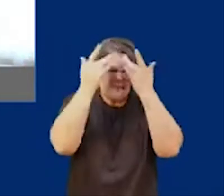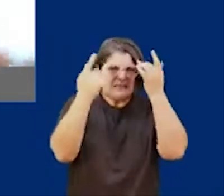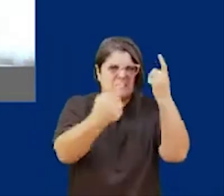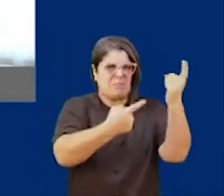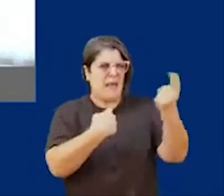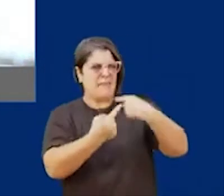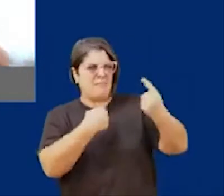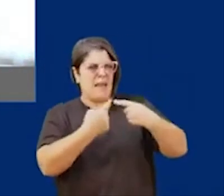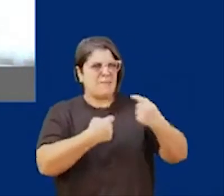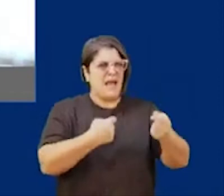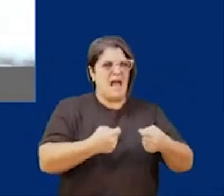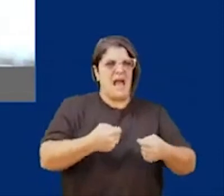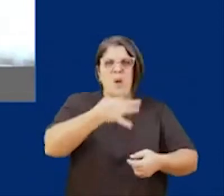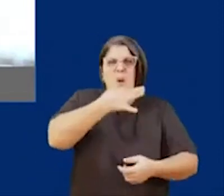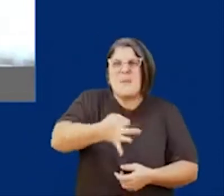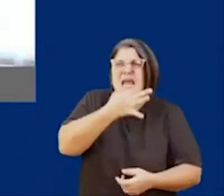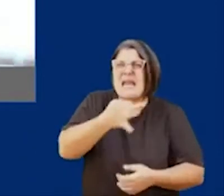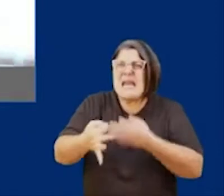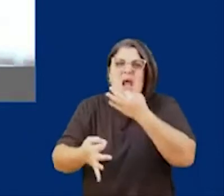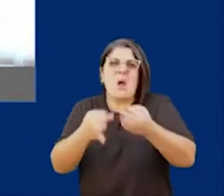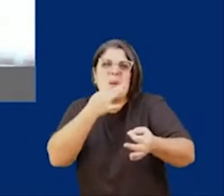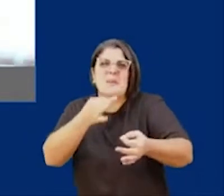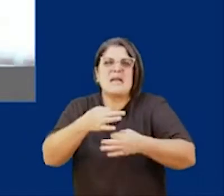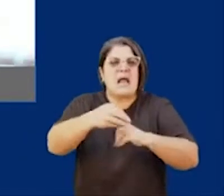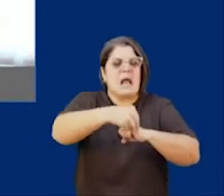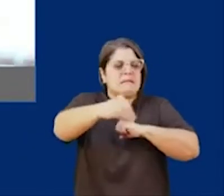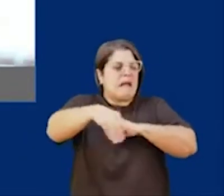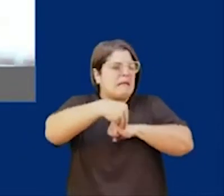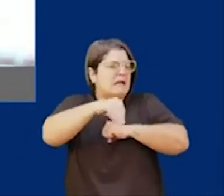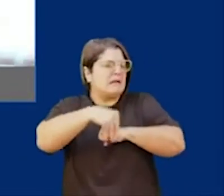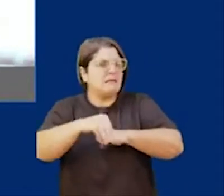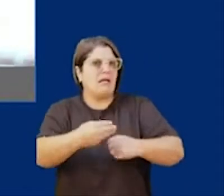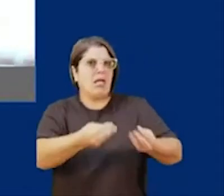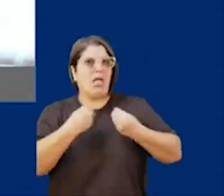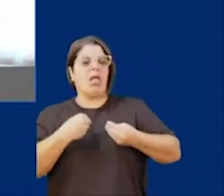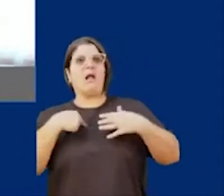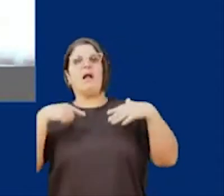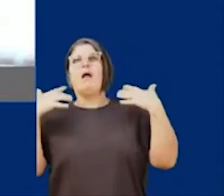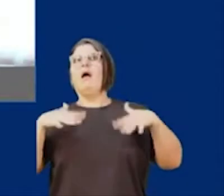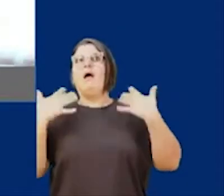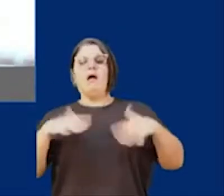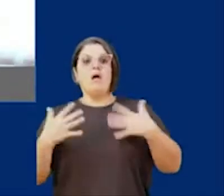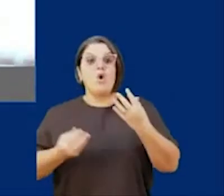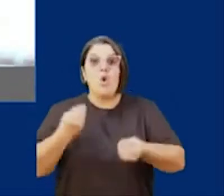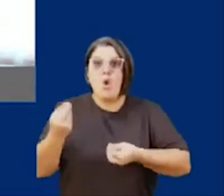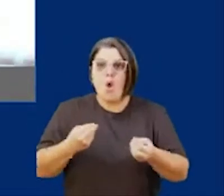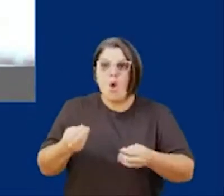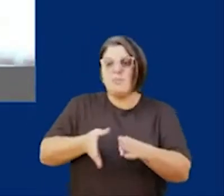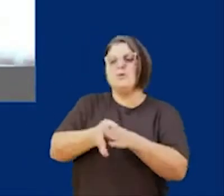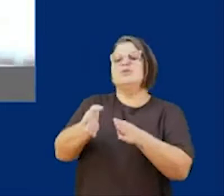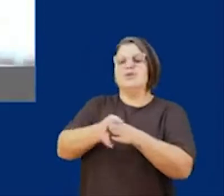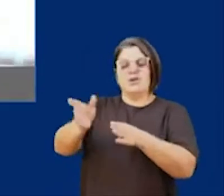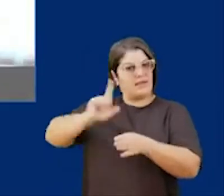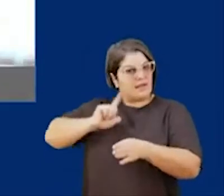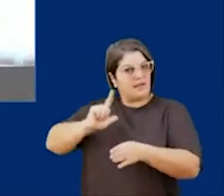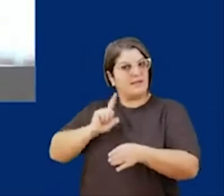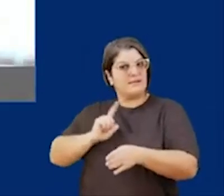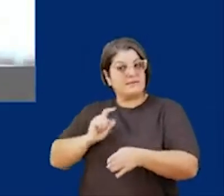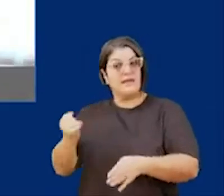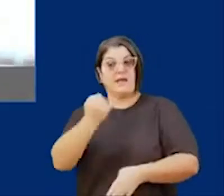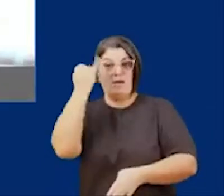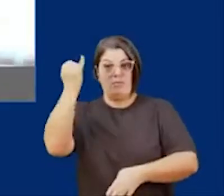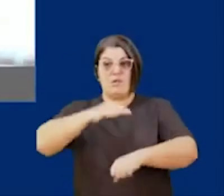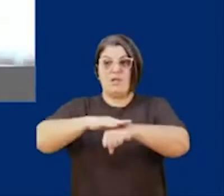outras, todo mundo quer meter a colher, né? Então, essas são situações que são tratadas no guia e que são importantes da gente conversar aqui, né? Acho que pode